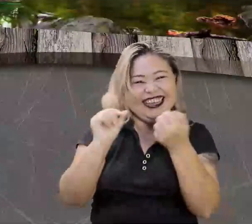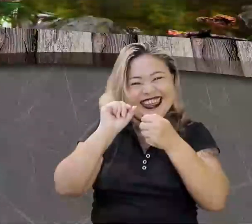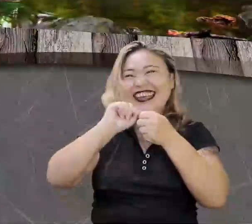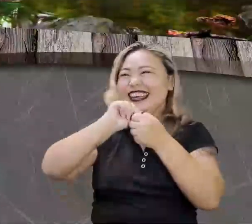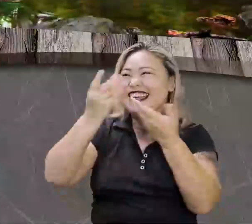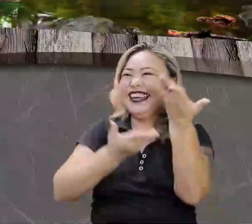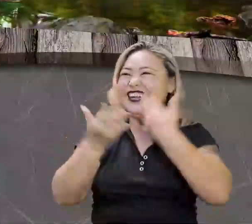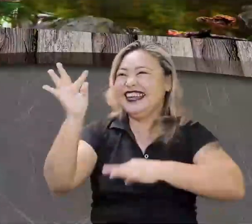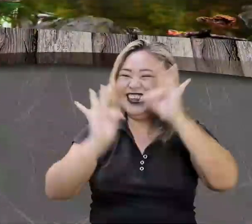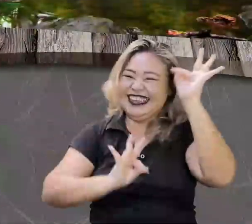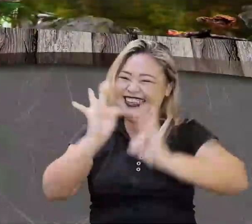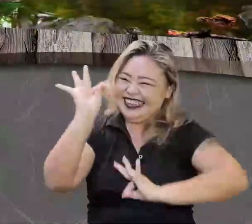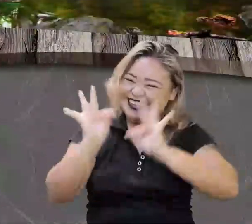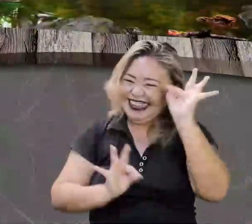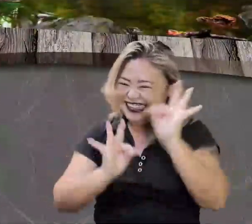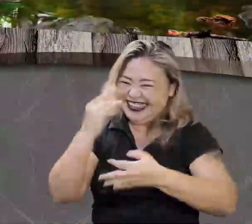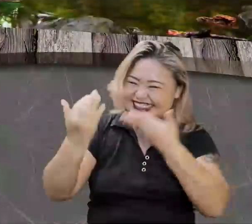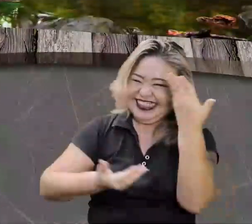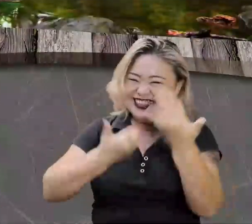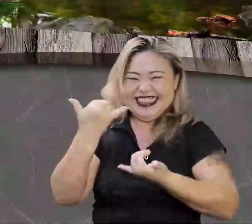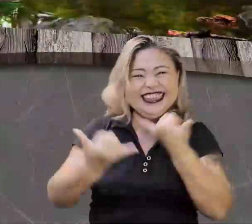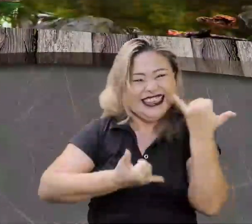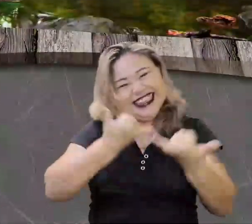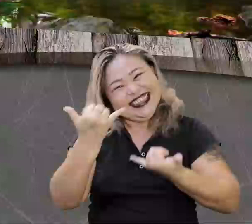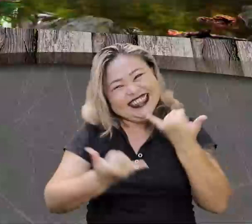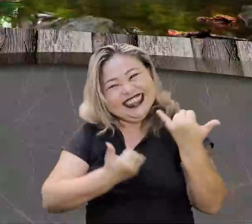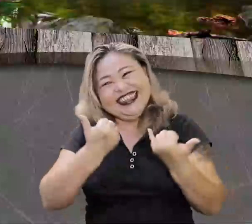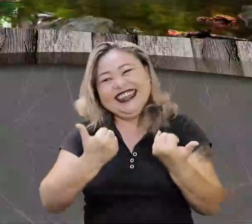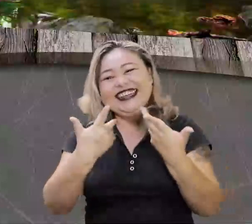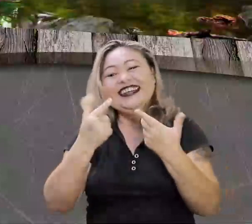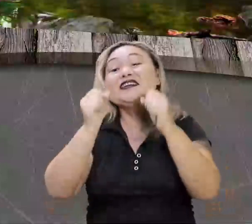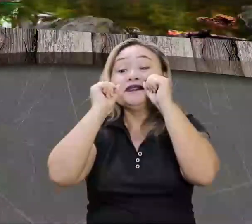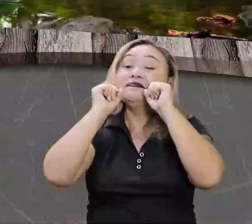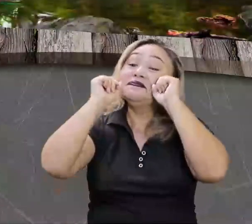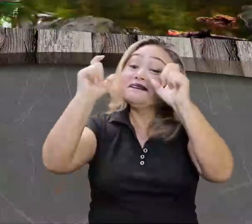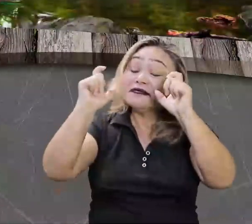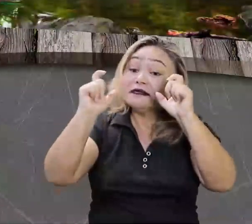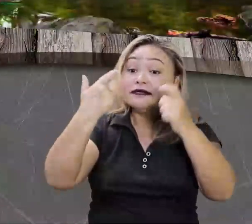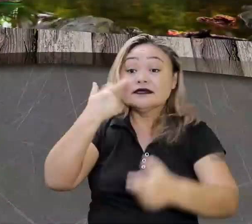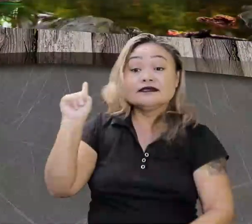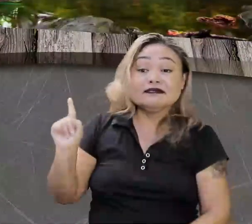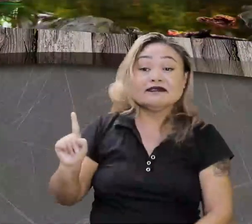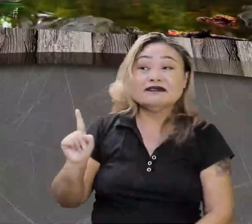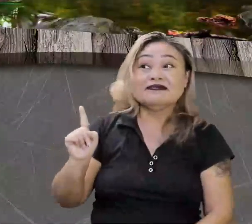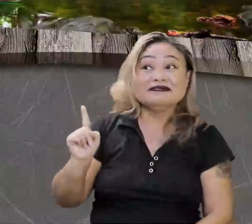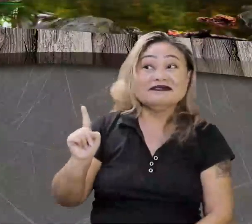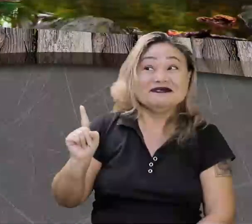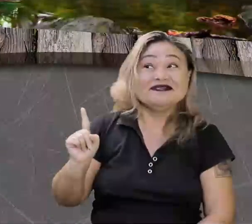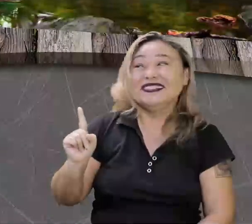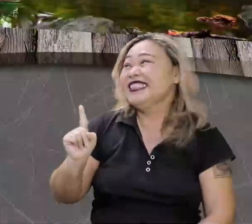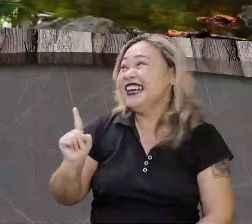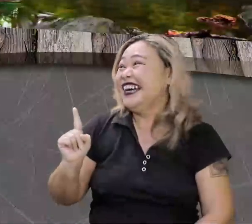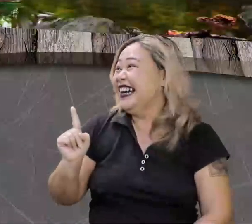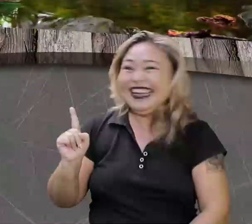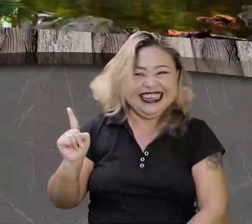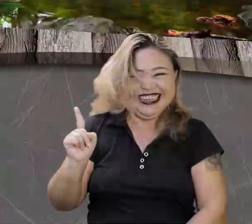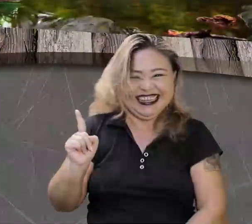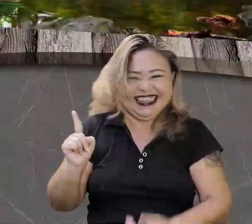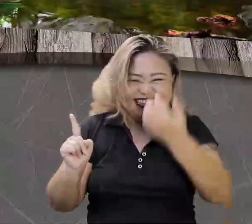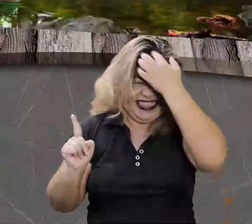aqui. Aí não tem como se distrair. Gente, presta atenção. Foca aqui. Nós